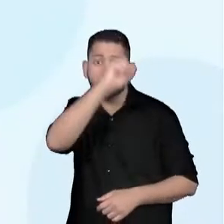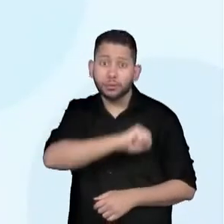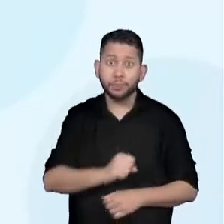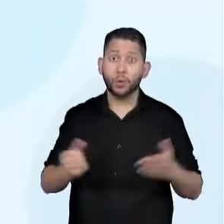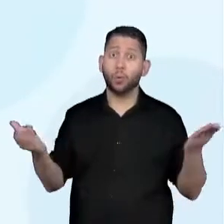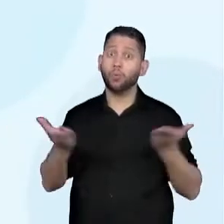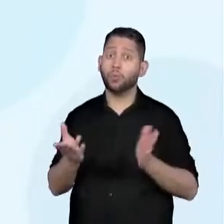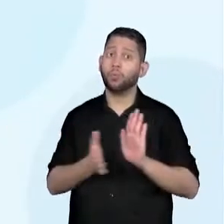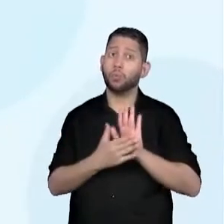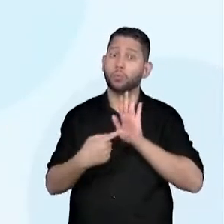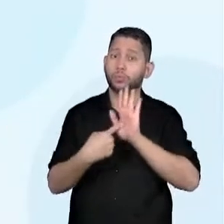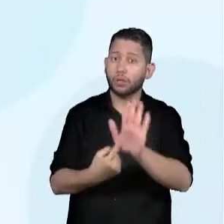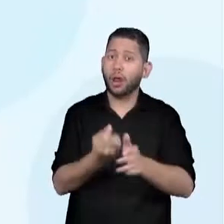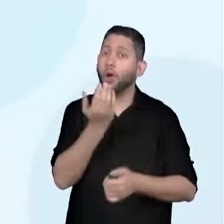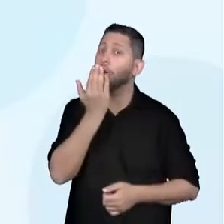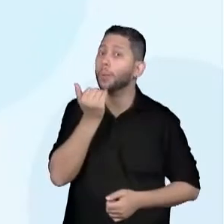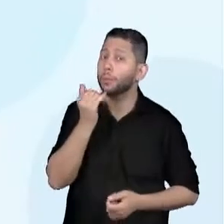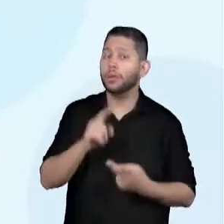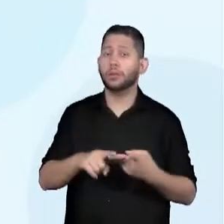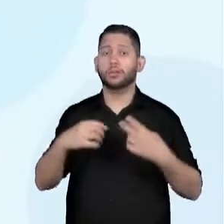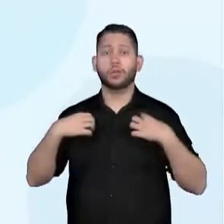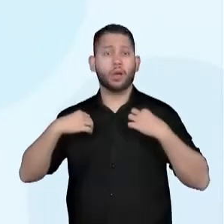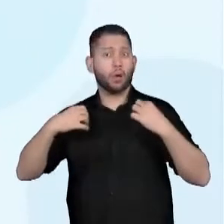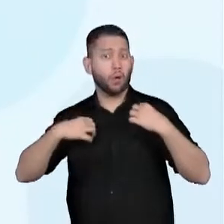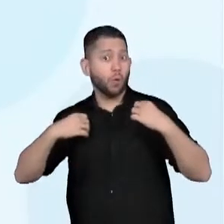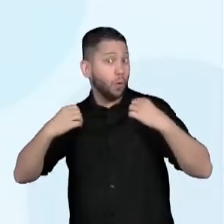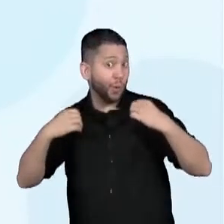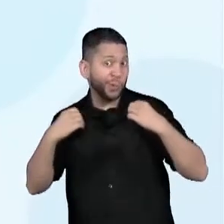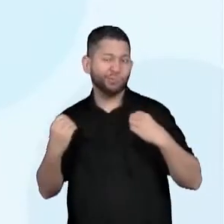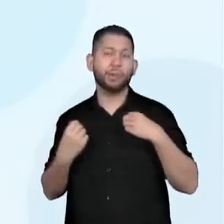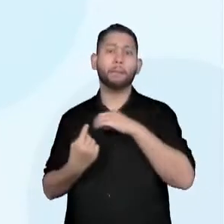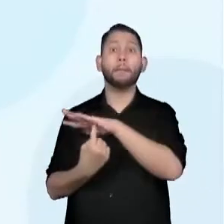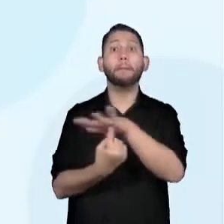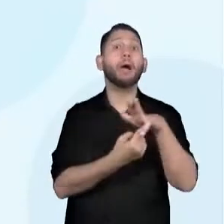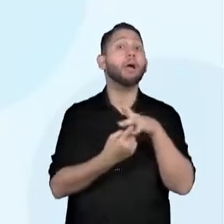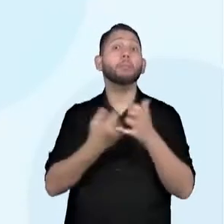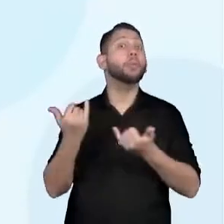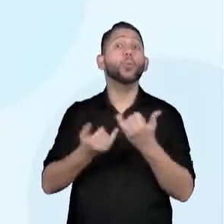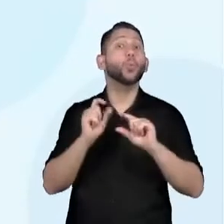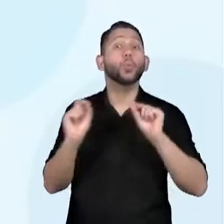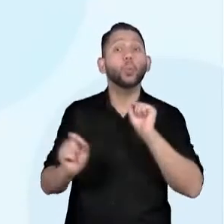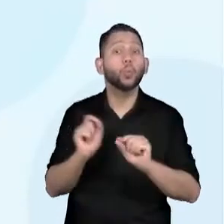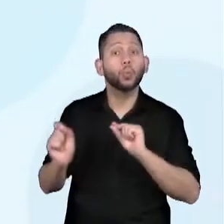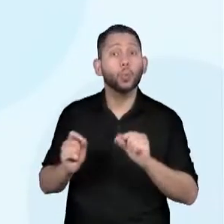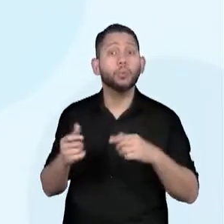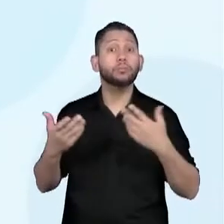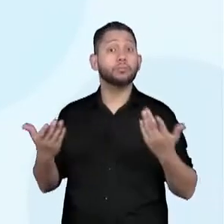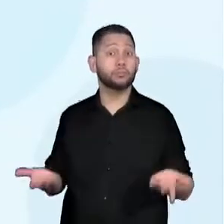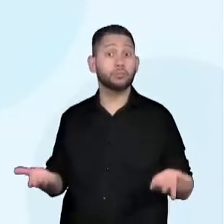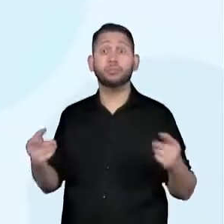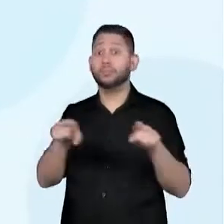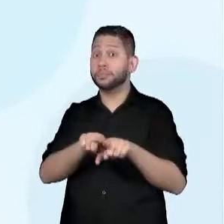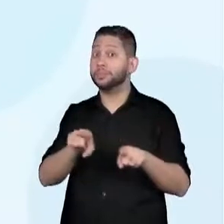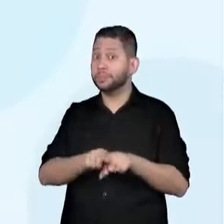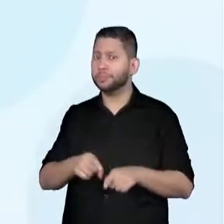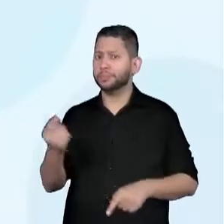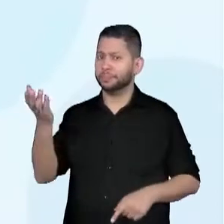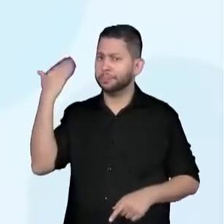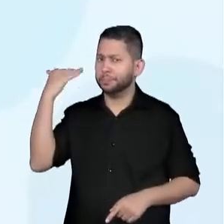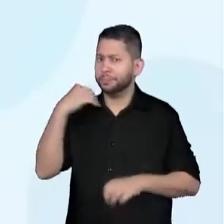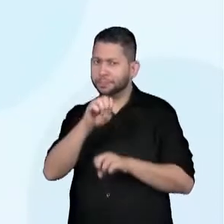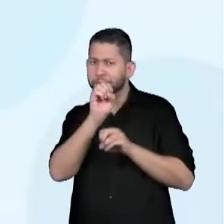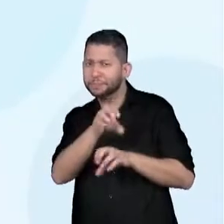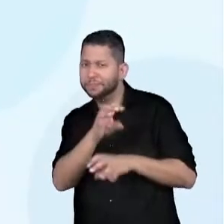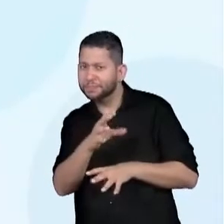falar de roupas, a gente vai falar de atividades que eu posso fazer no parque e também retomar um pouquinho das informações que a gente